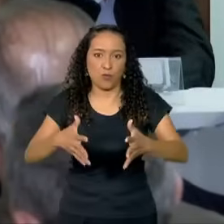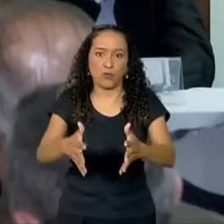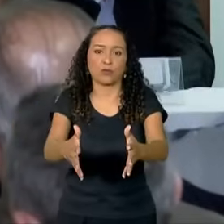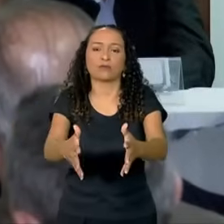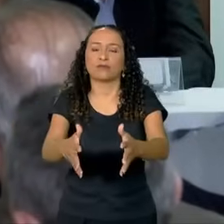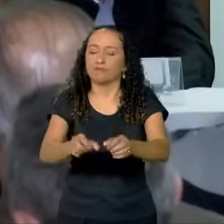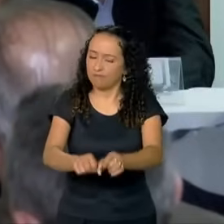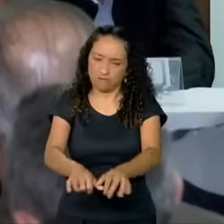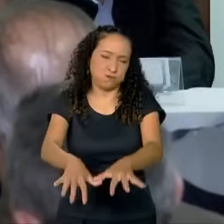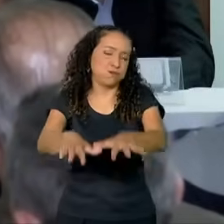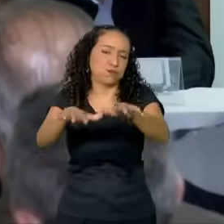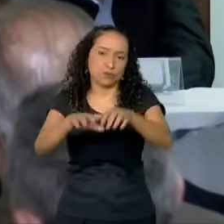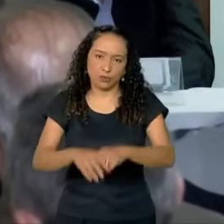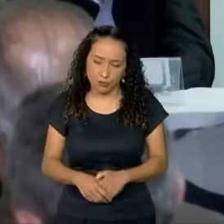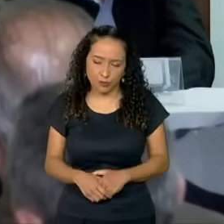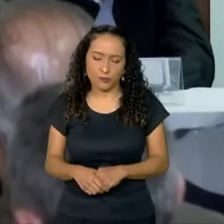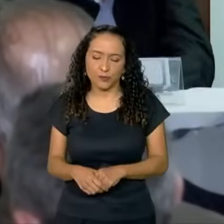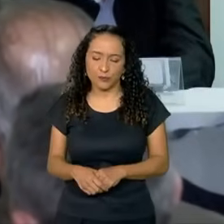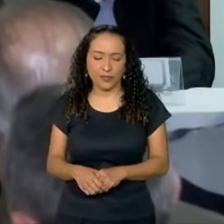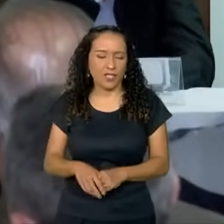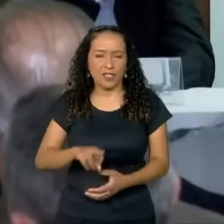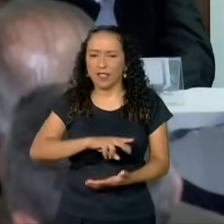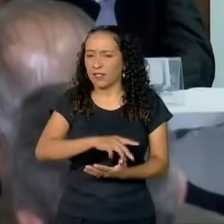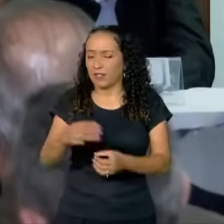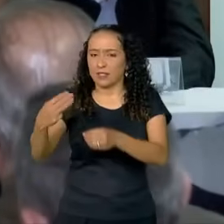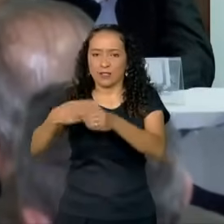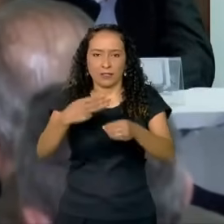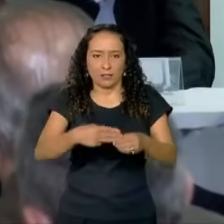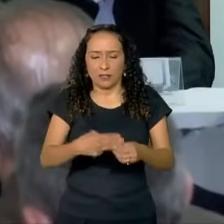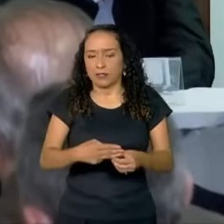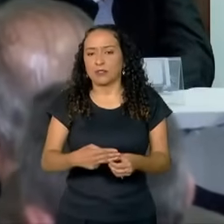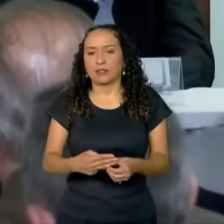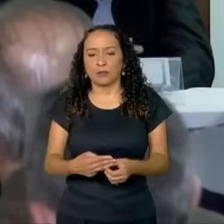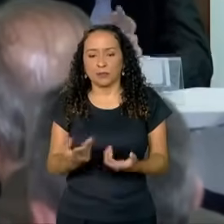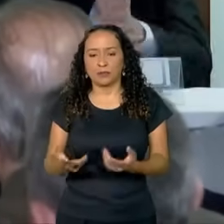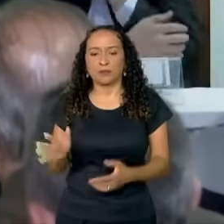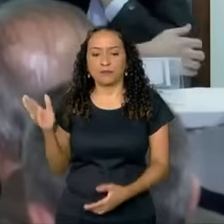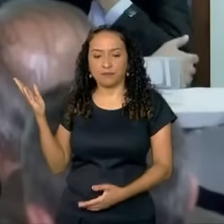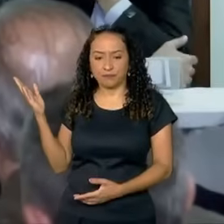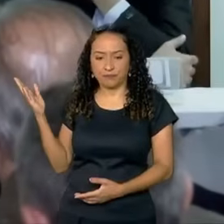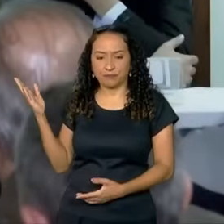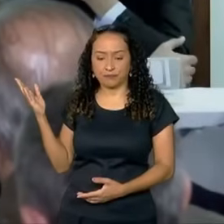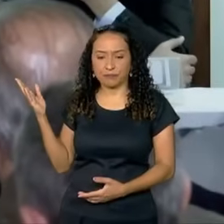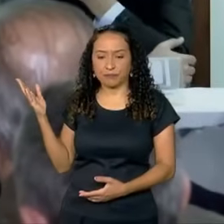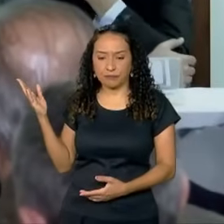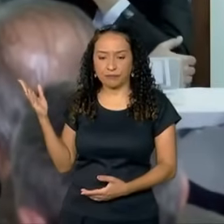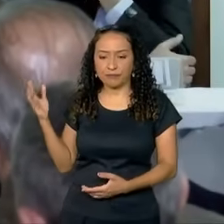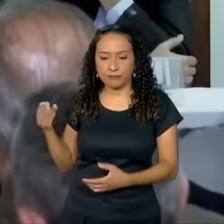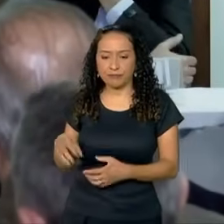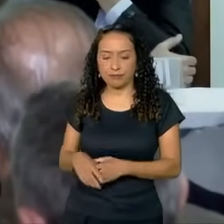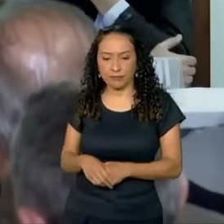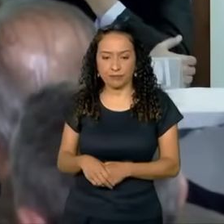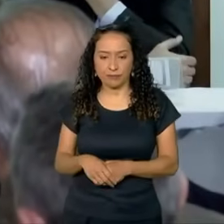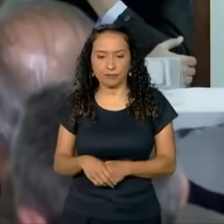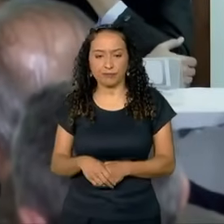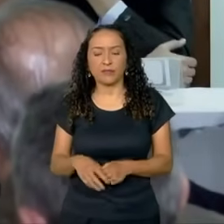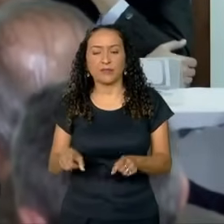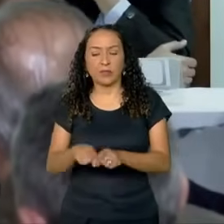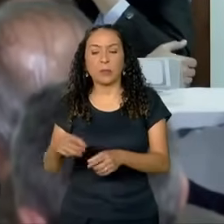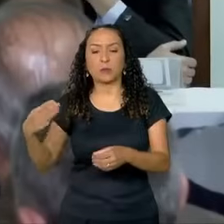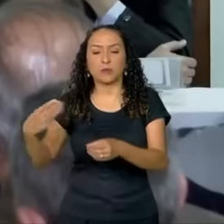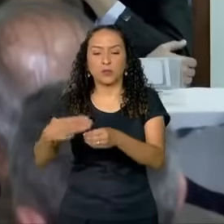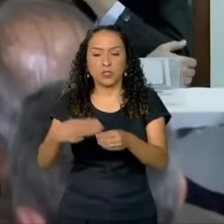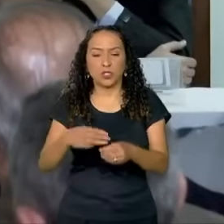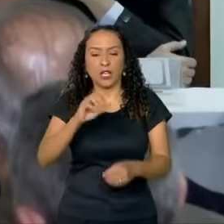acima na região metropolitana também, municípios atingidos, São Leopoldo, Novo Hamburgo, municípios também estão sendo